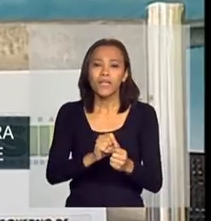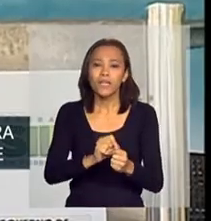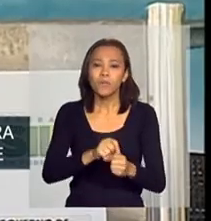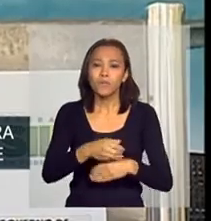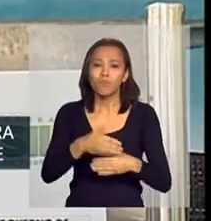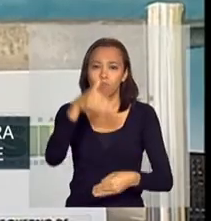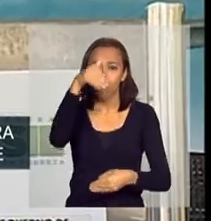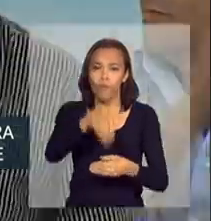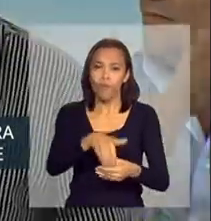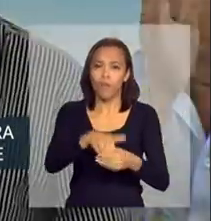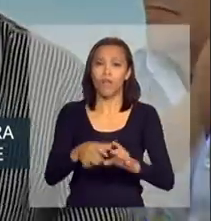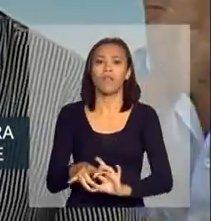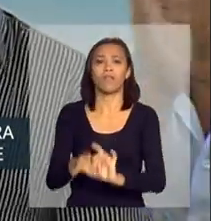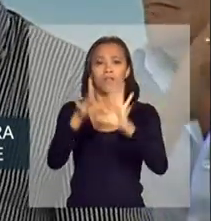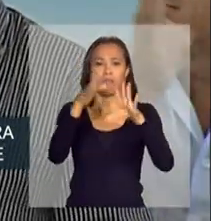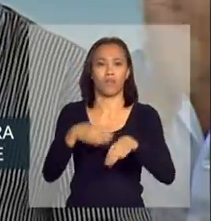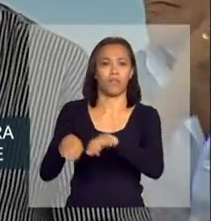Brasil.